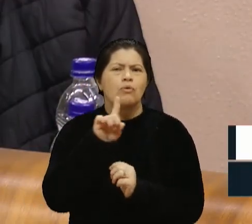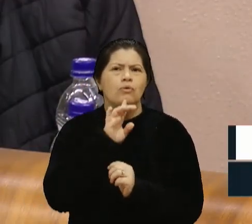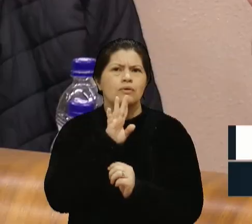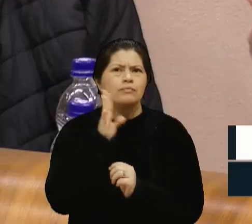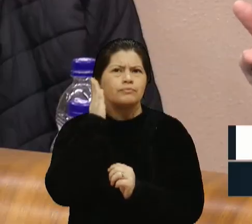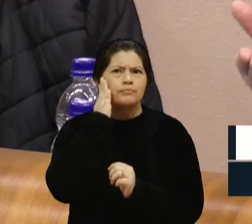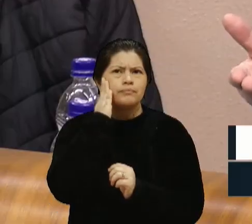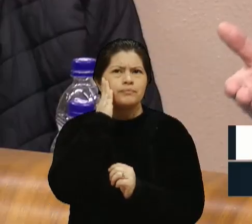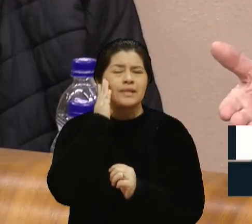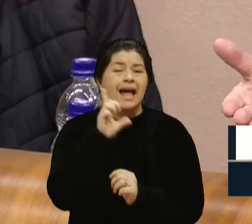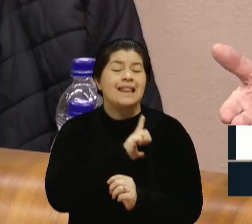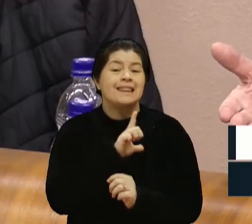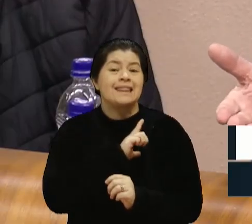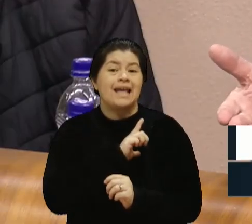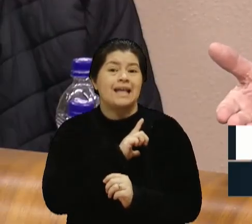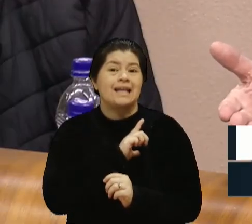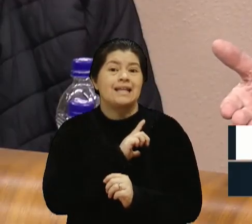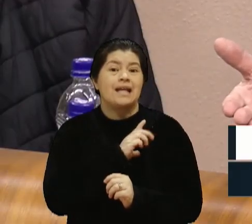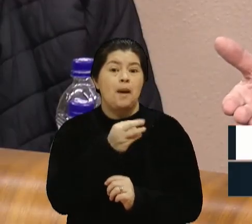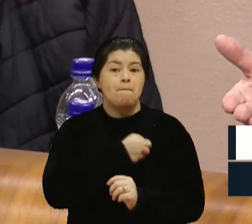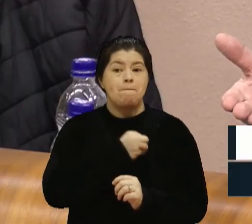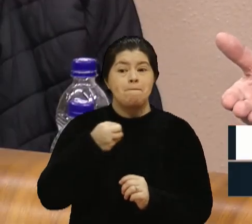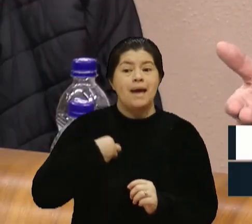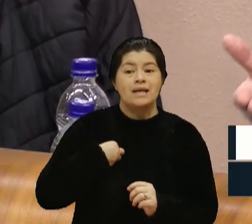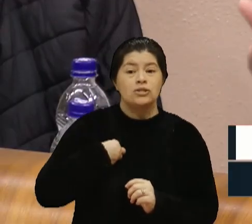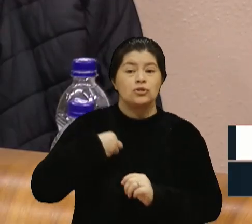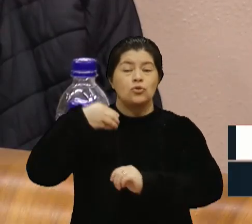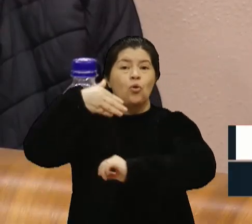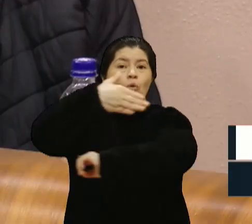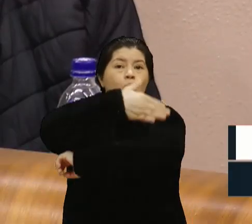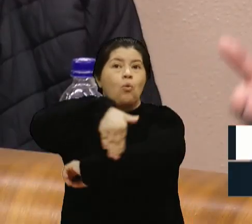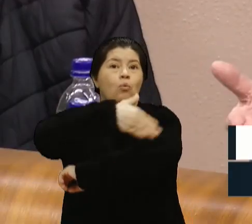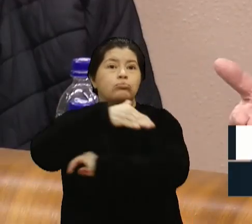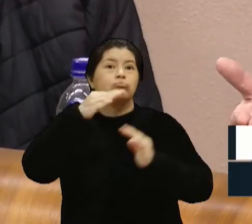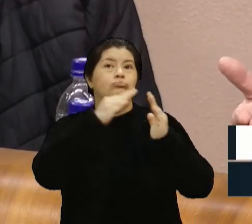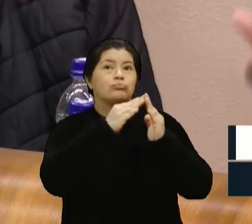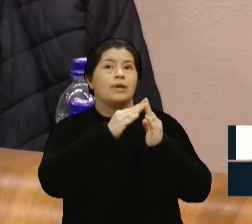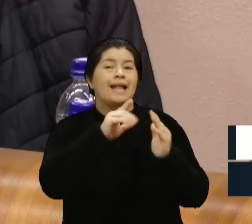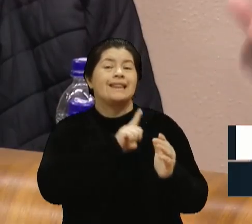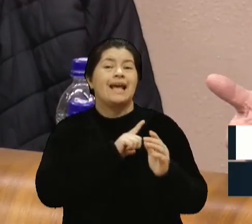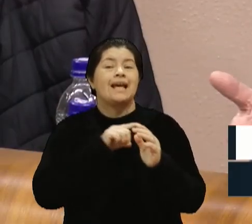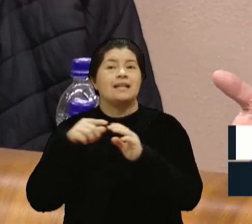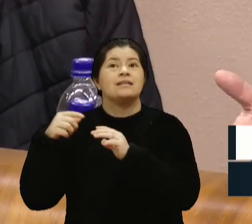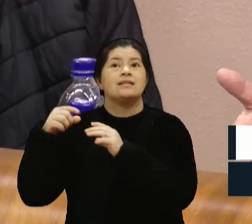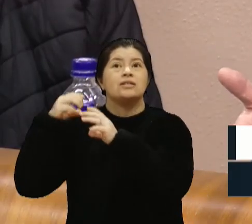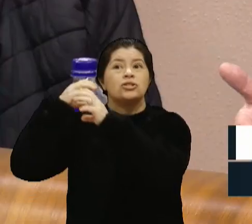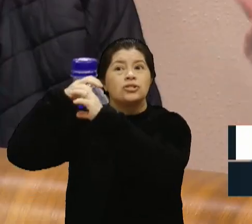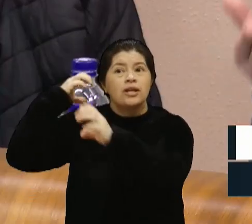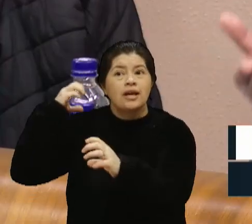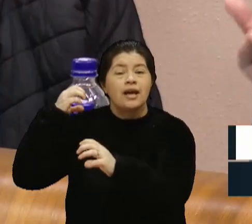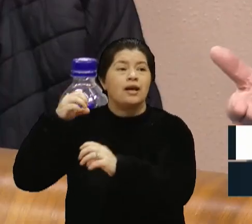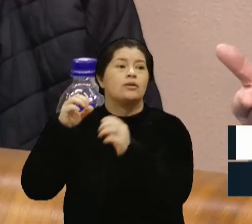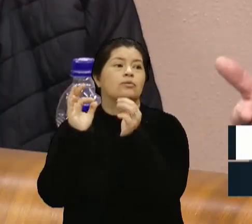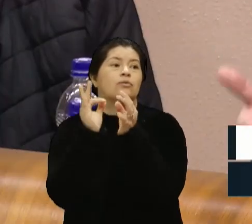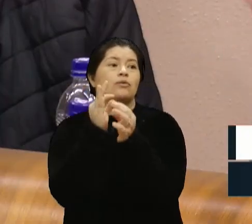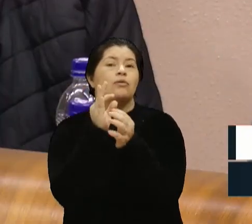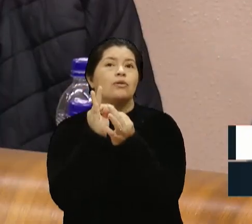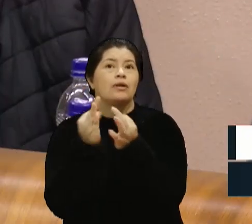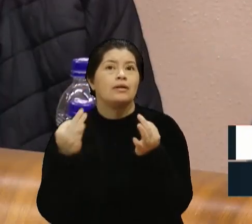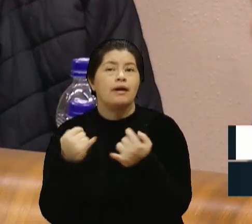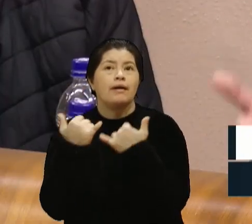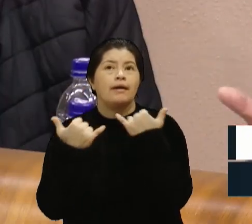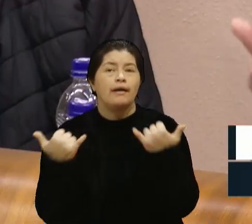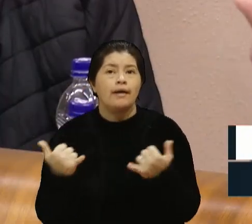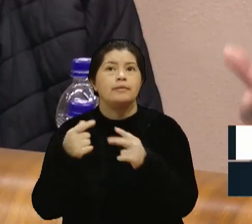temos médico morador de rua. Nós temos engenheiro elétrico, engenheiro mecânico, que estão há muito tempo na rua